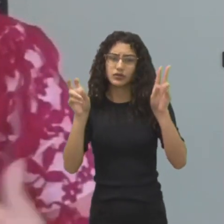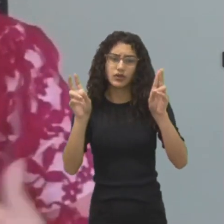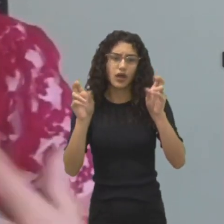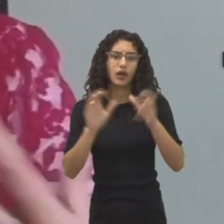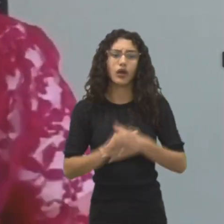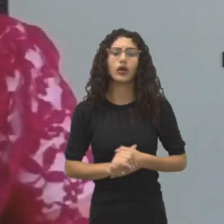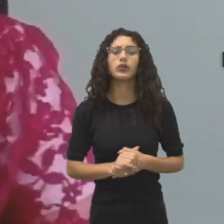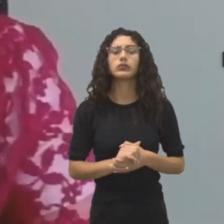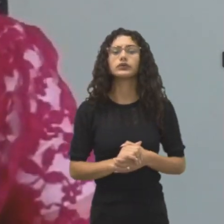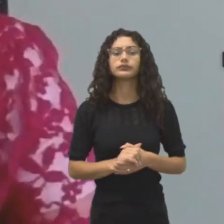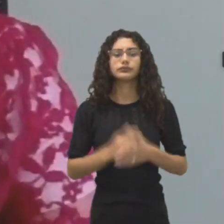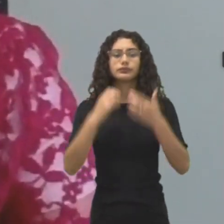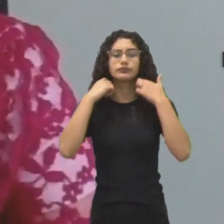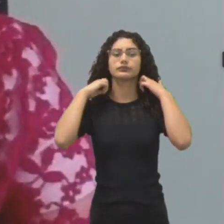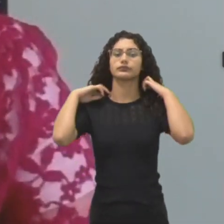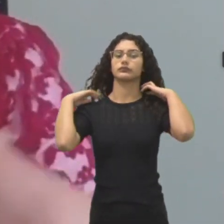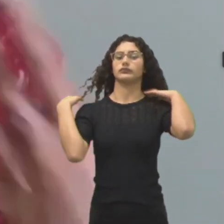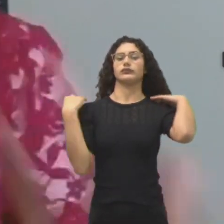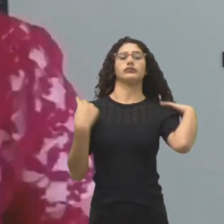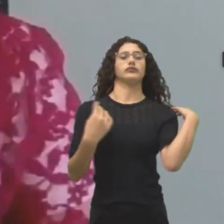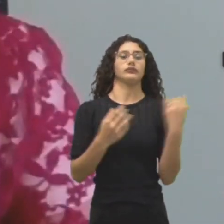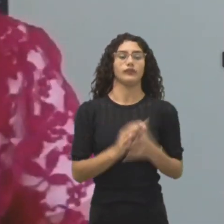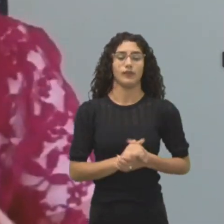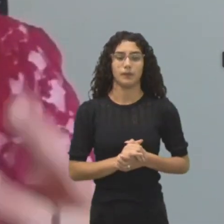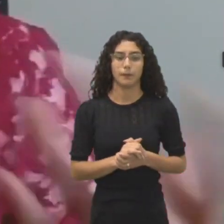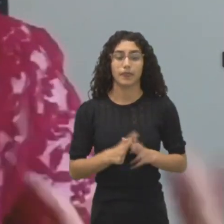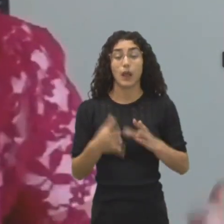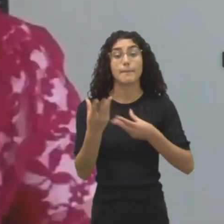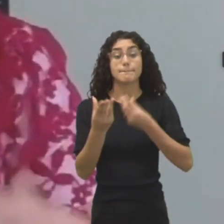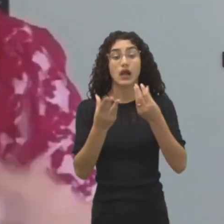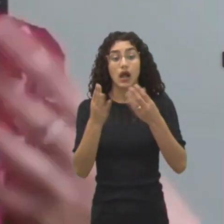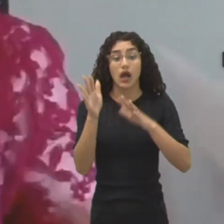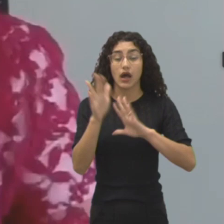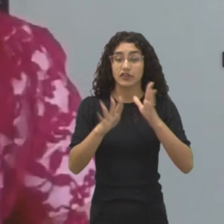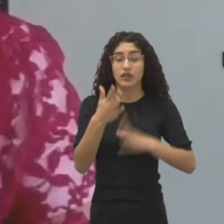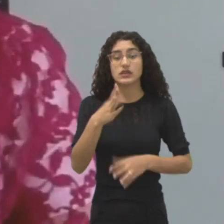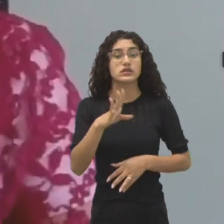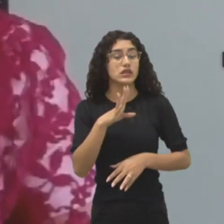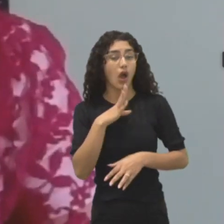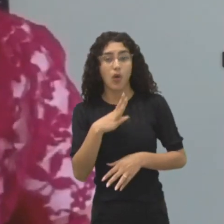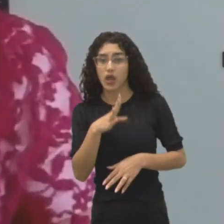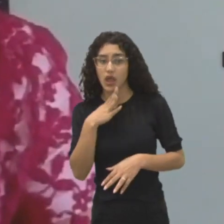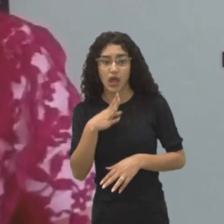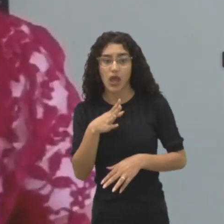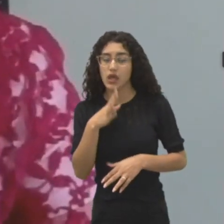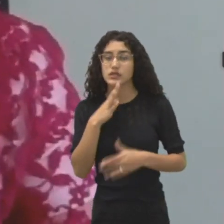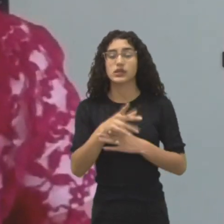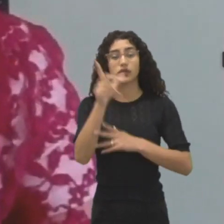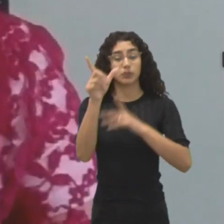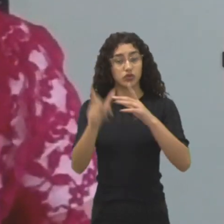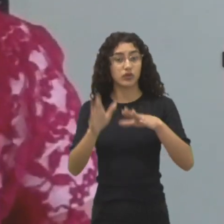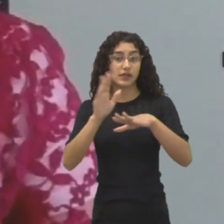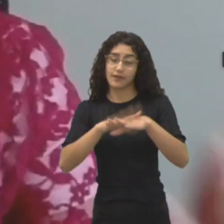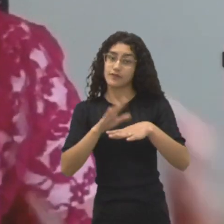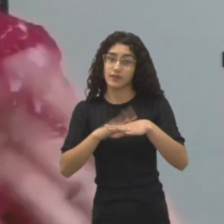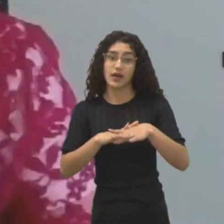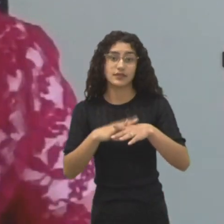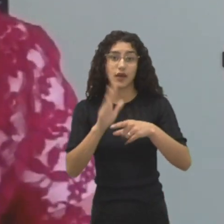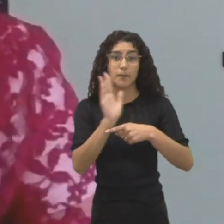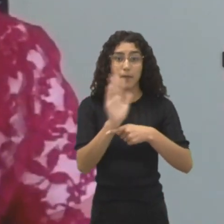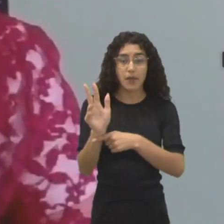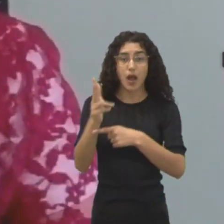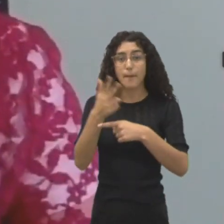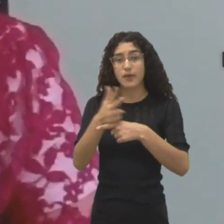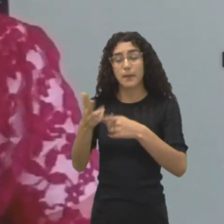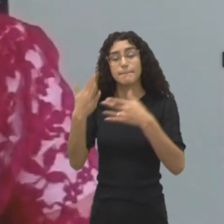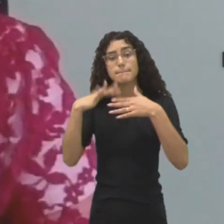várias subjetividades e muitas vezes a gente não conhece, né? A maioria das vezes a gente não conhece as pessoas que produzem o vídeo, mas a